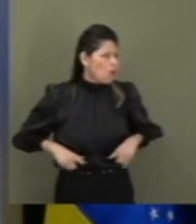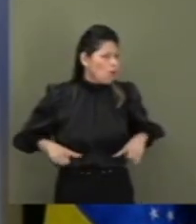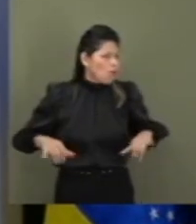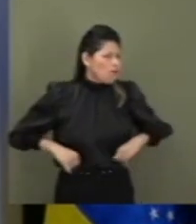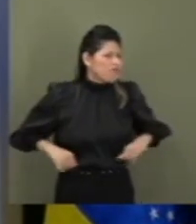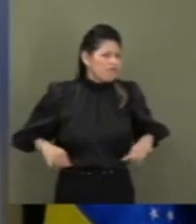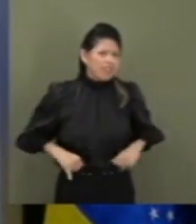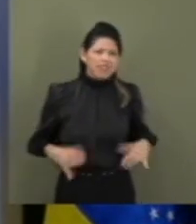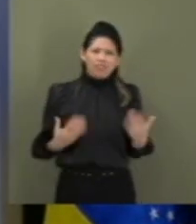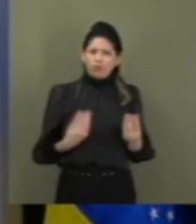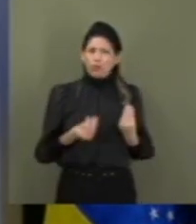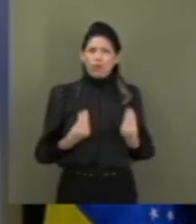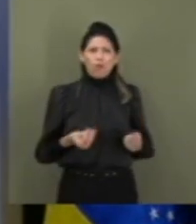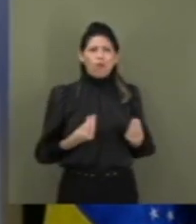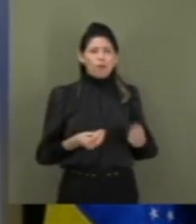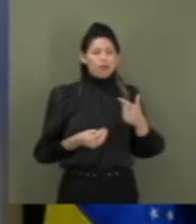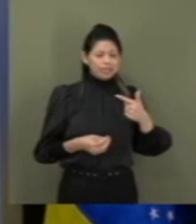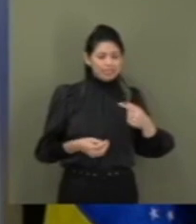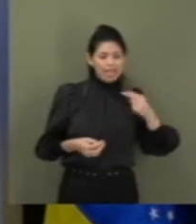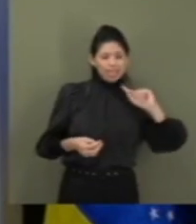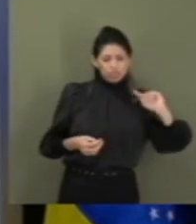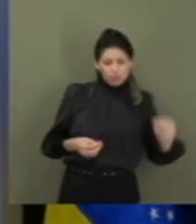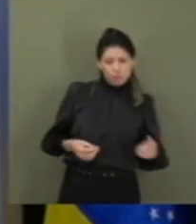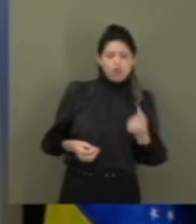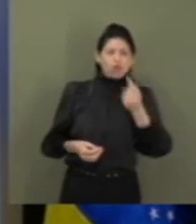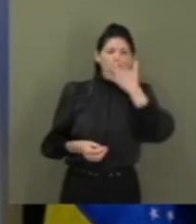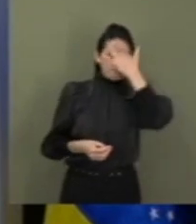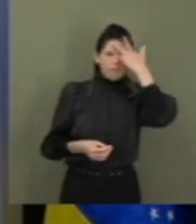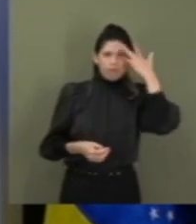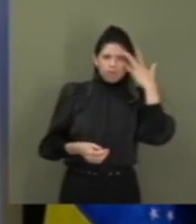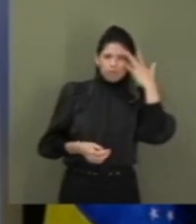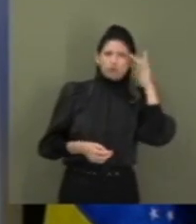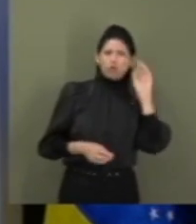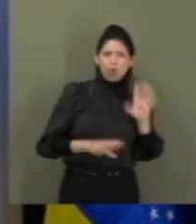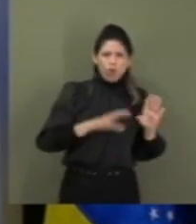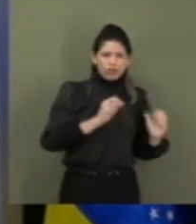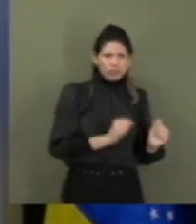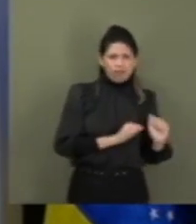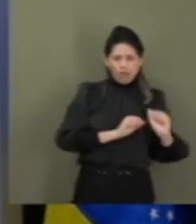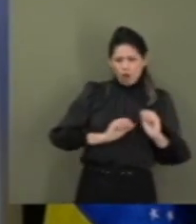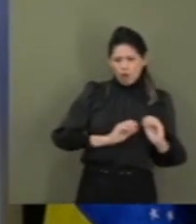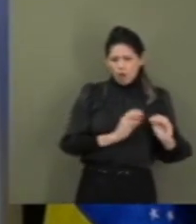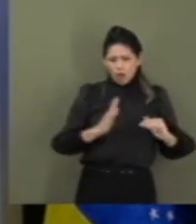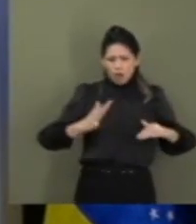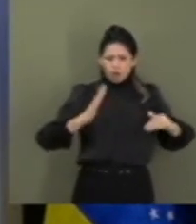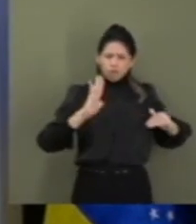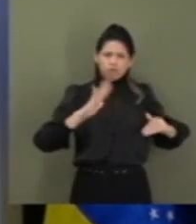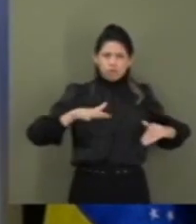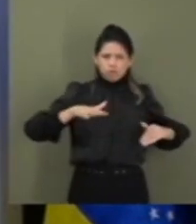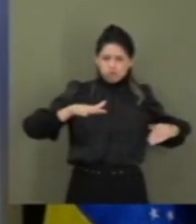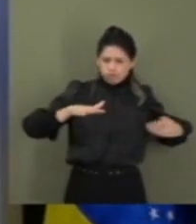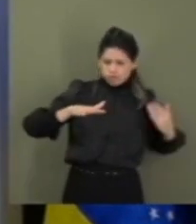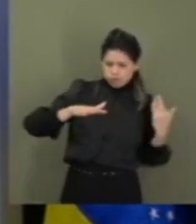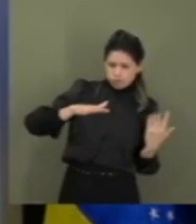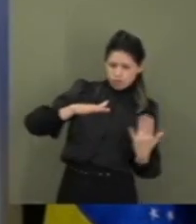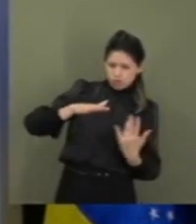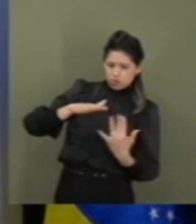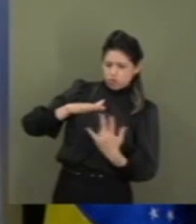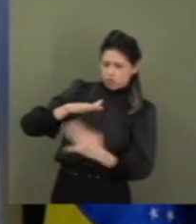saíram daquele país, às vezes com 10 quilos, 15 quilos a menos, perseguição